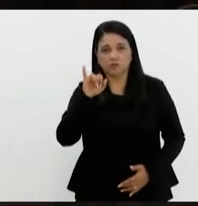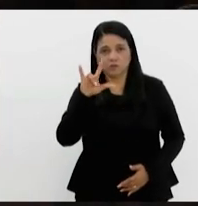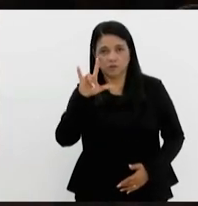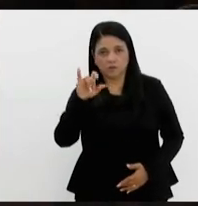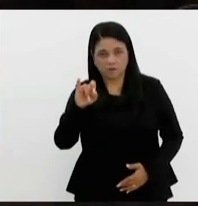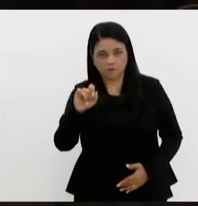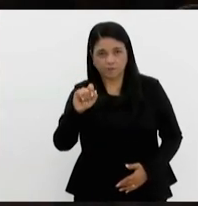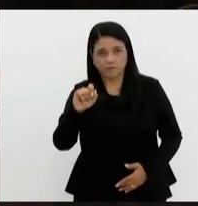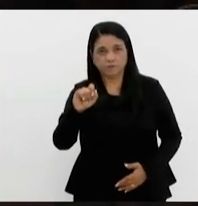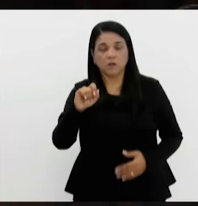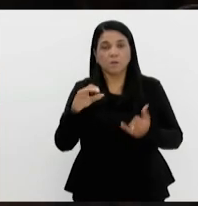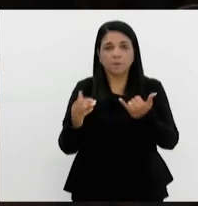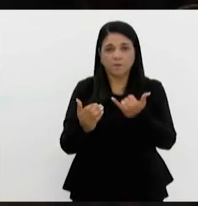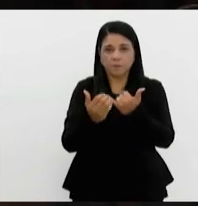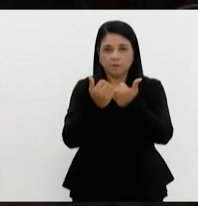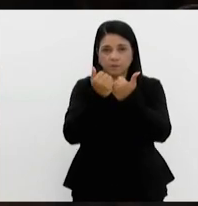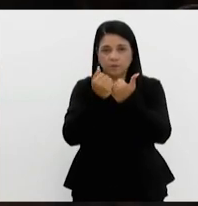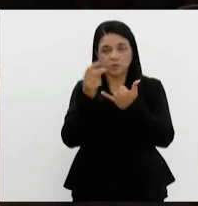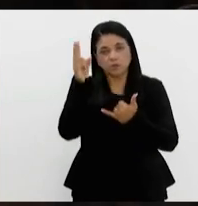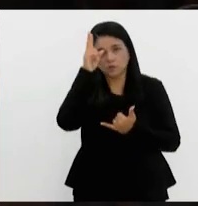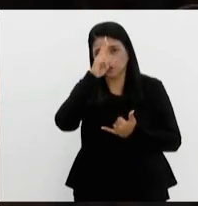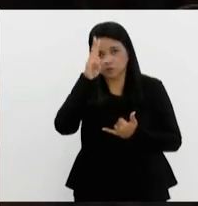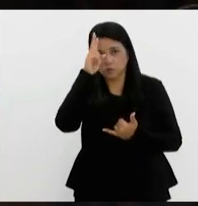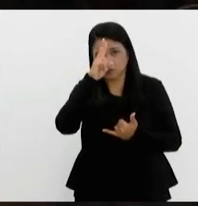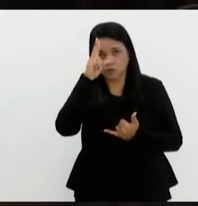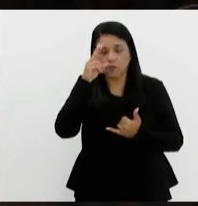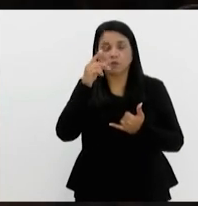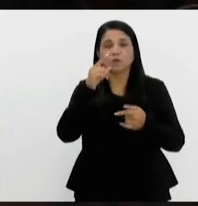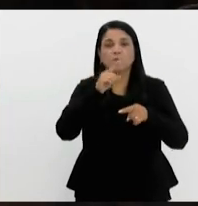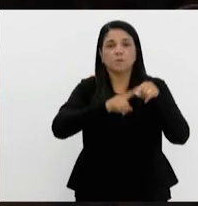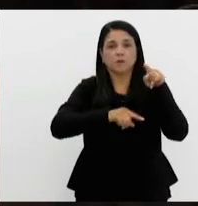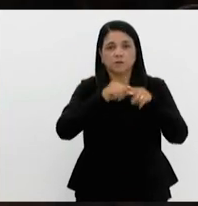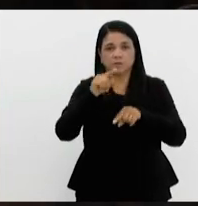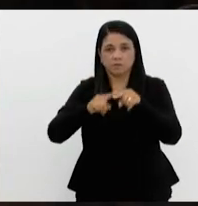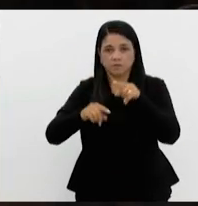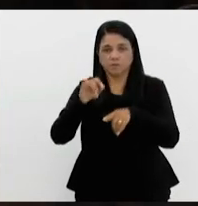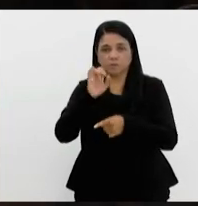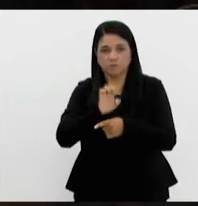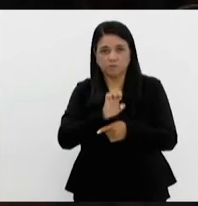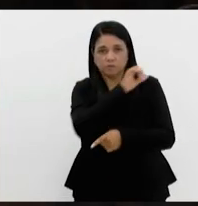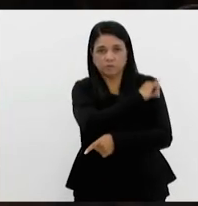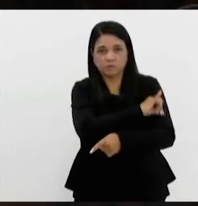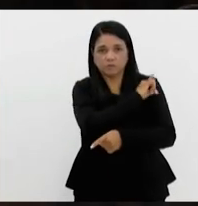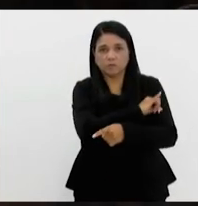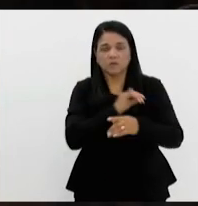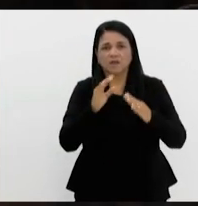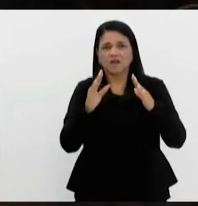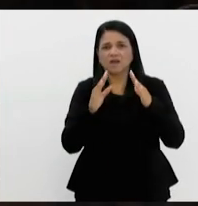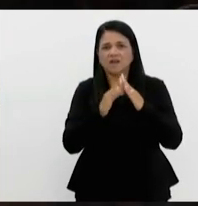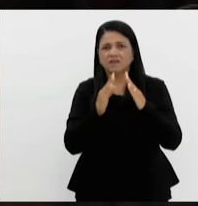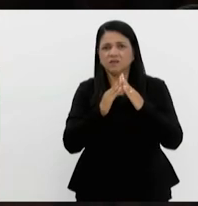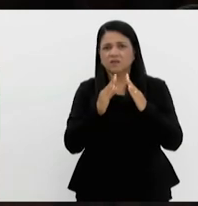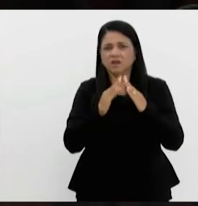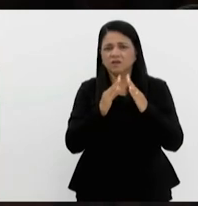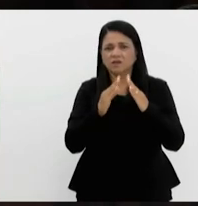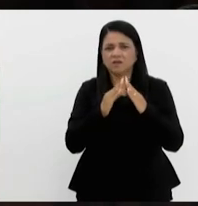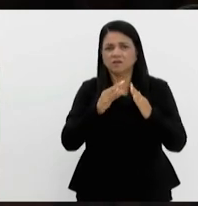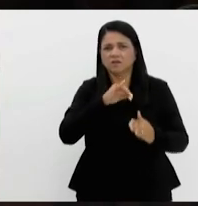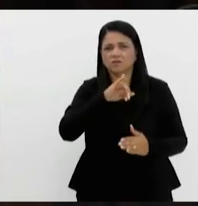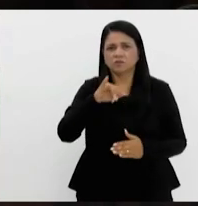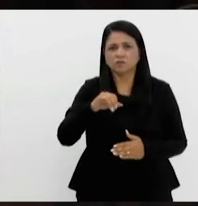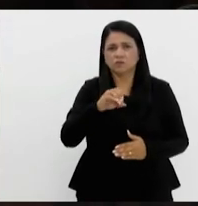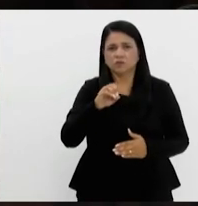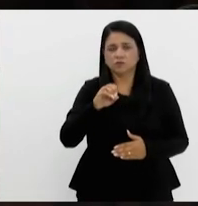tombamento como patrimônio histórico e cultural imaterial do Estado do Rio de Janeiro, a Casa do Jongo, situada no Morro da